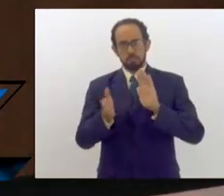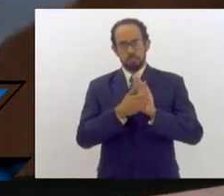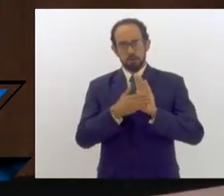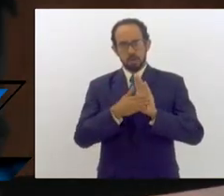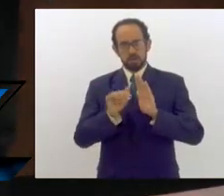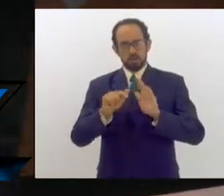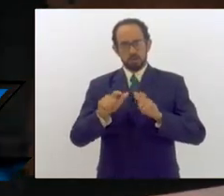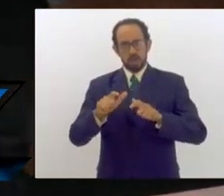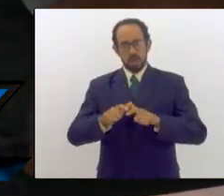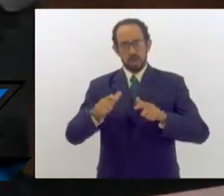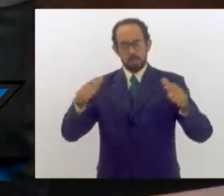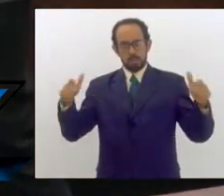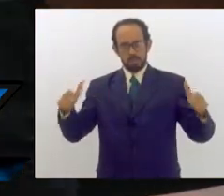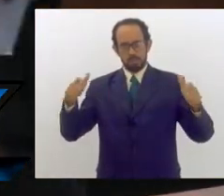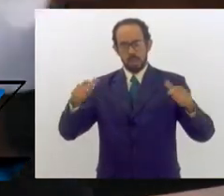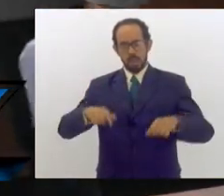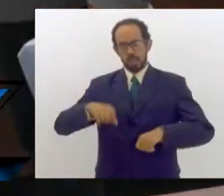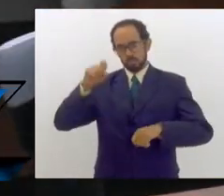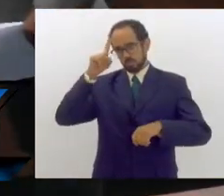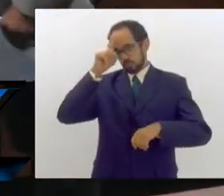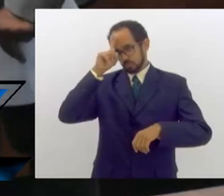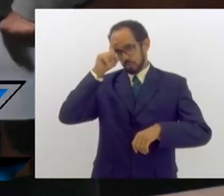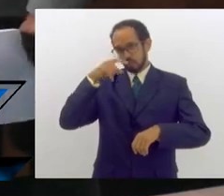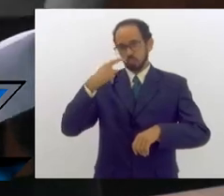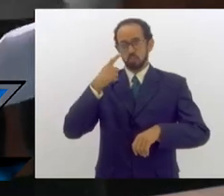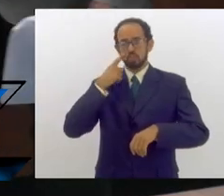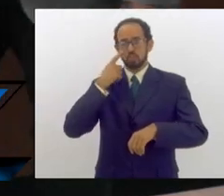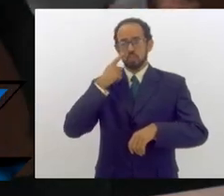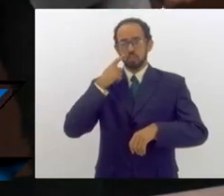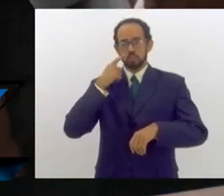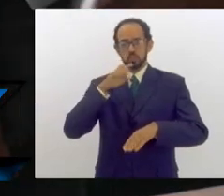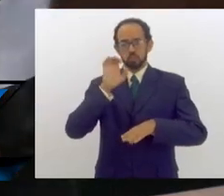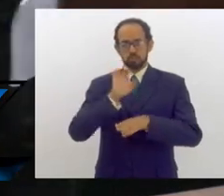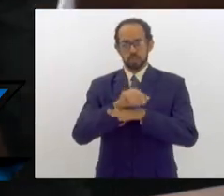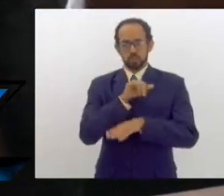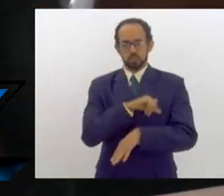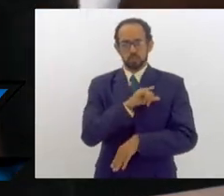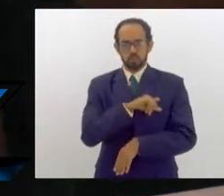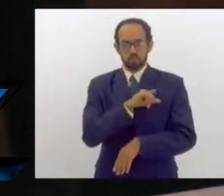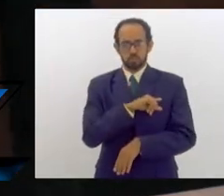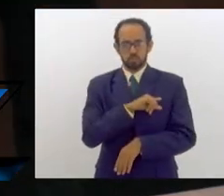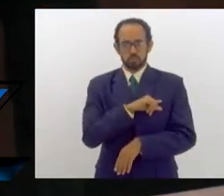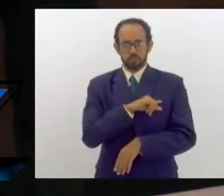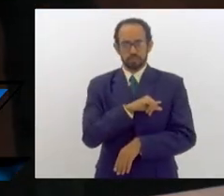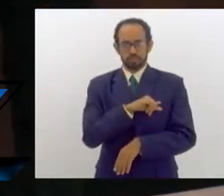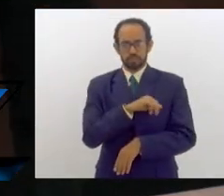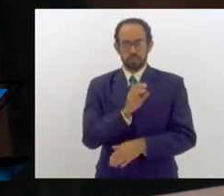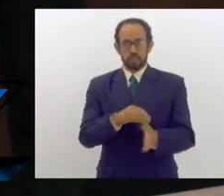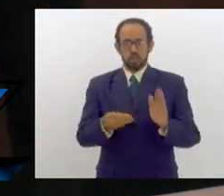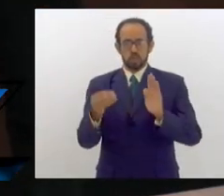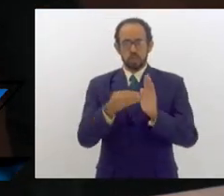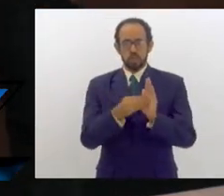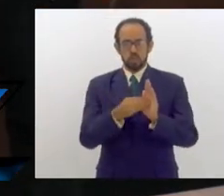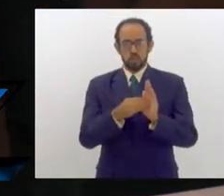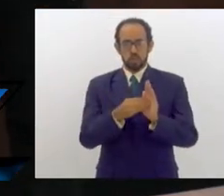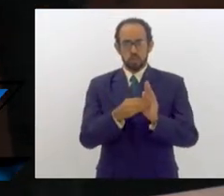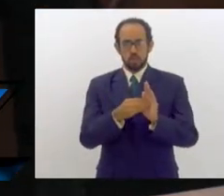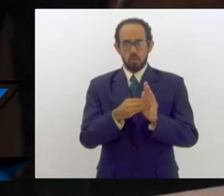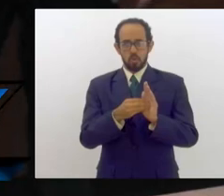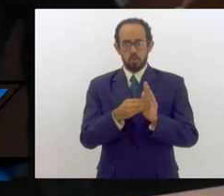ampliar os Hospital do olho no nosso estado e aqui ele abriu a prerrogativa